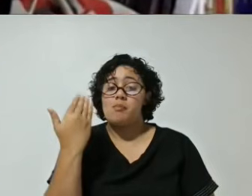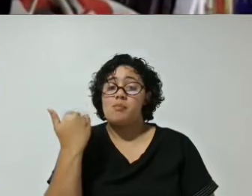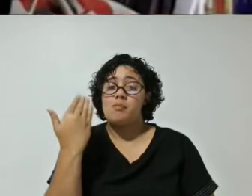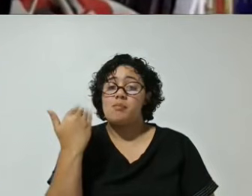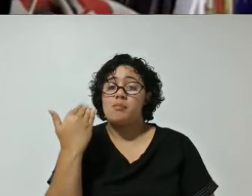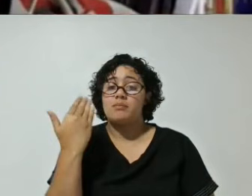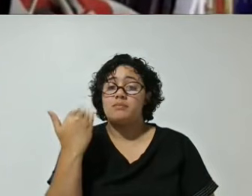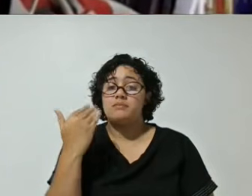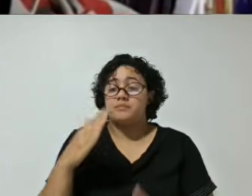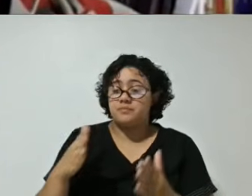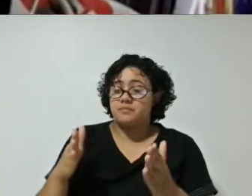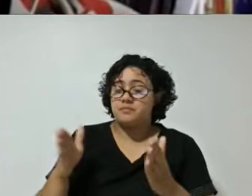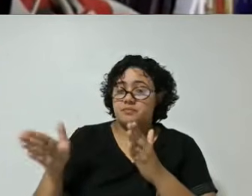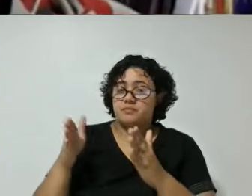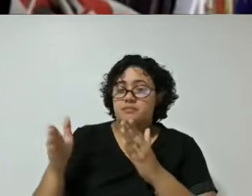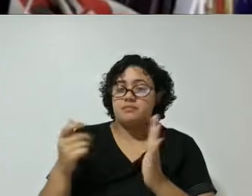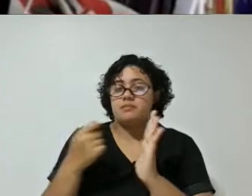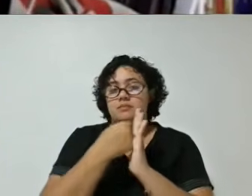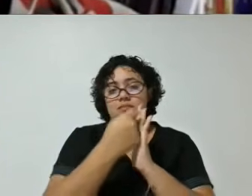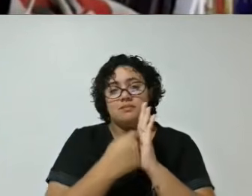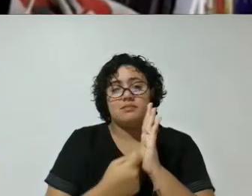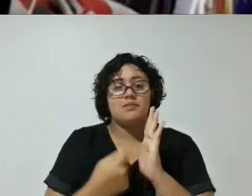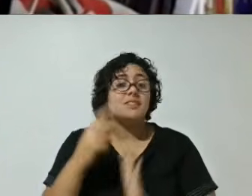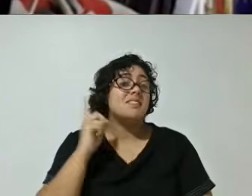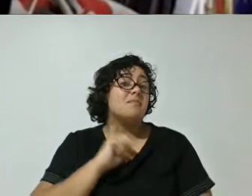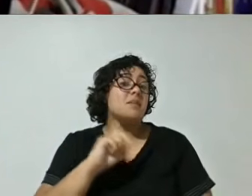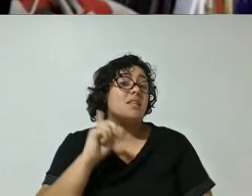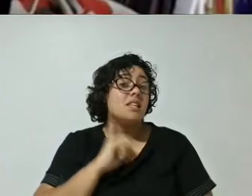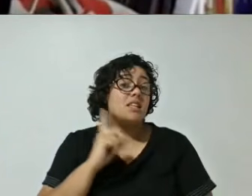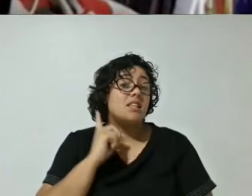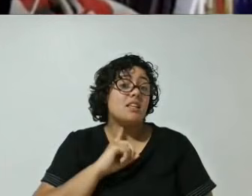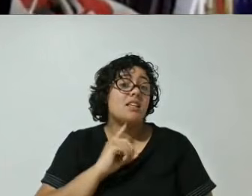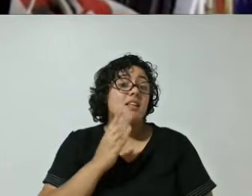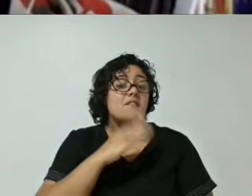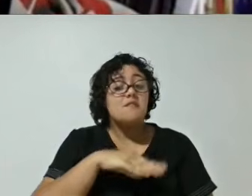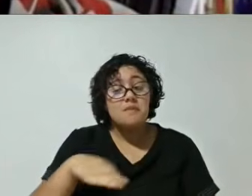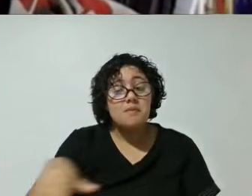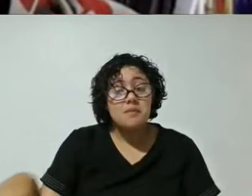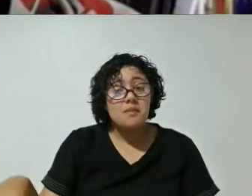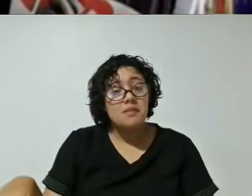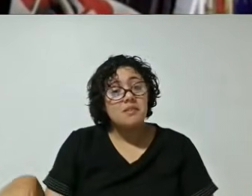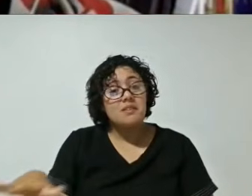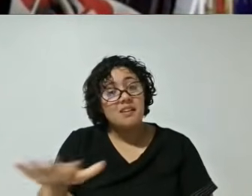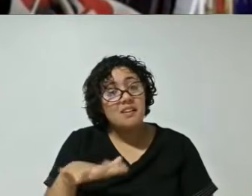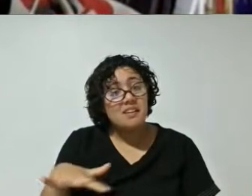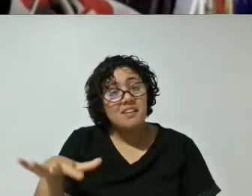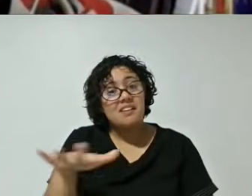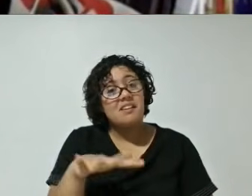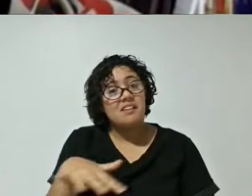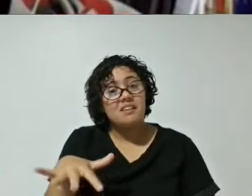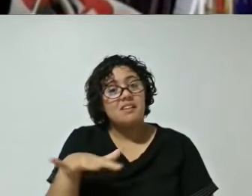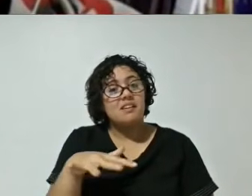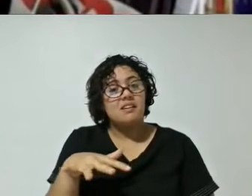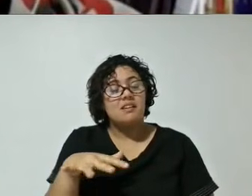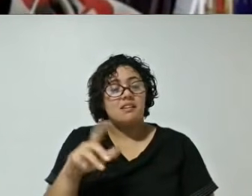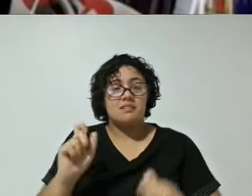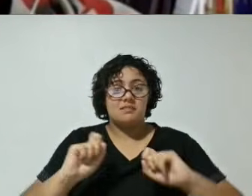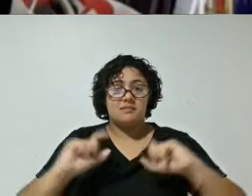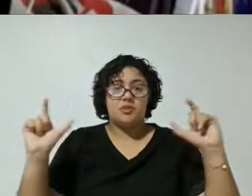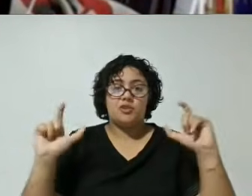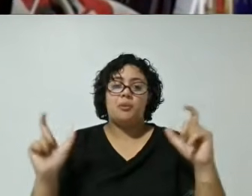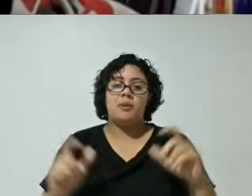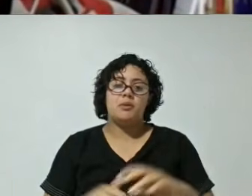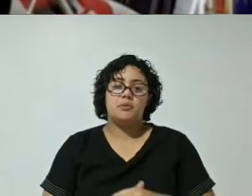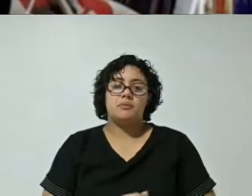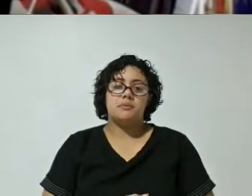os escritores mineiros na área de infanto juvenil Sim. estavam em muito destaque. E aí a